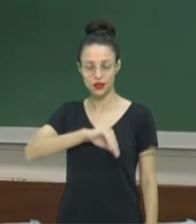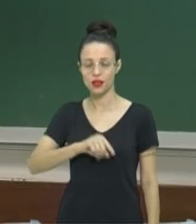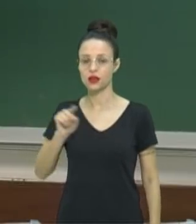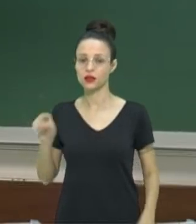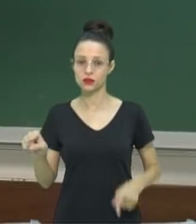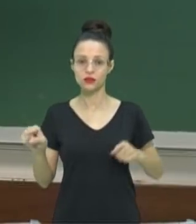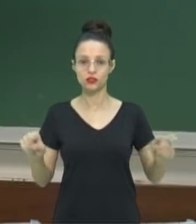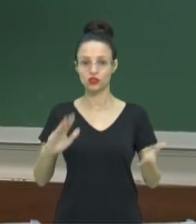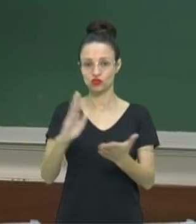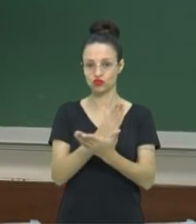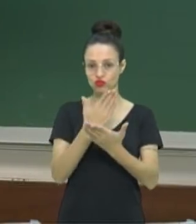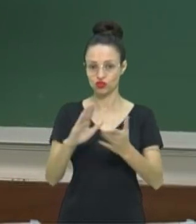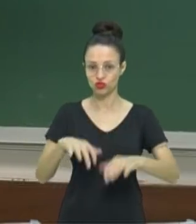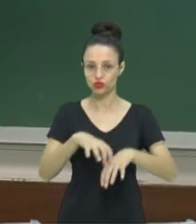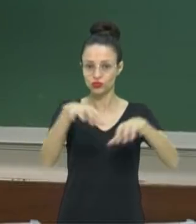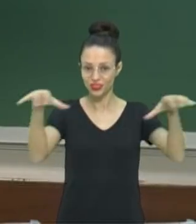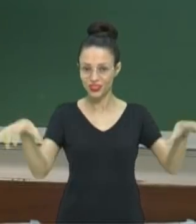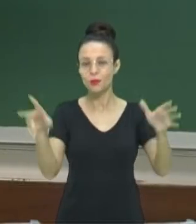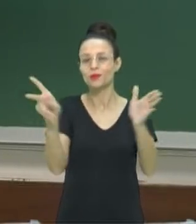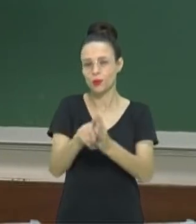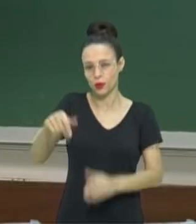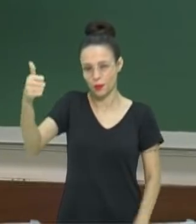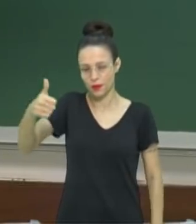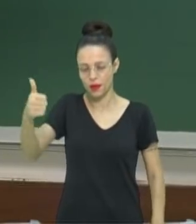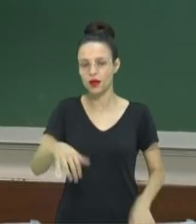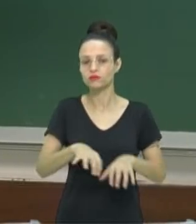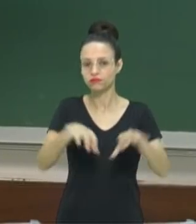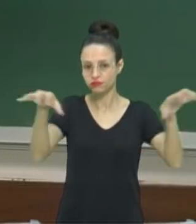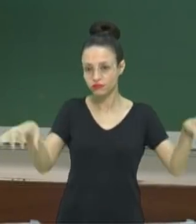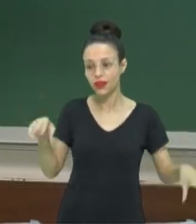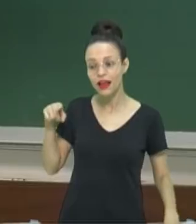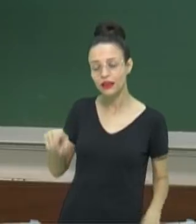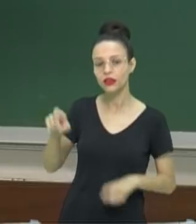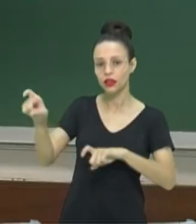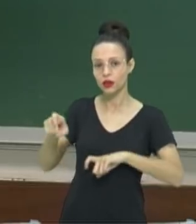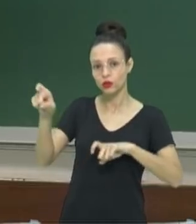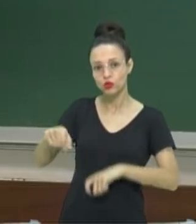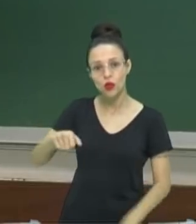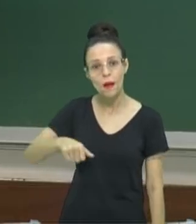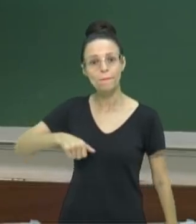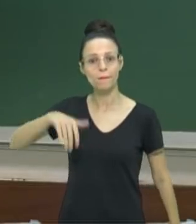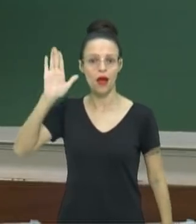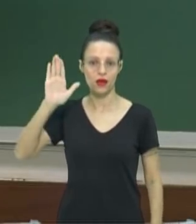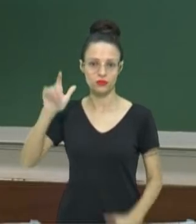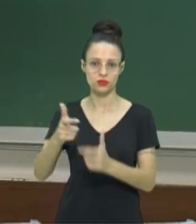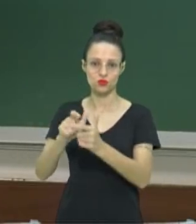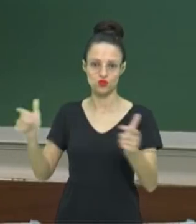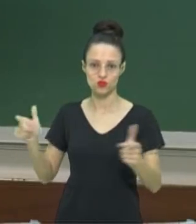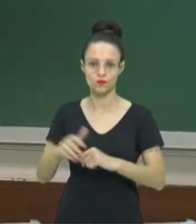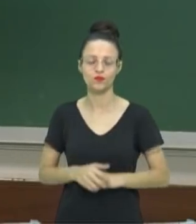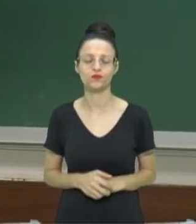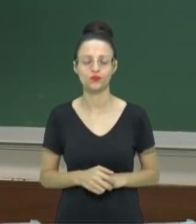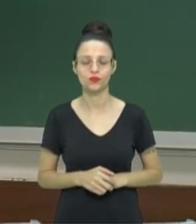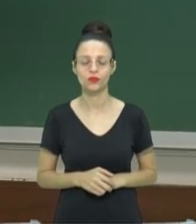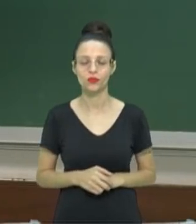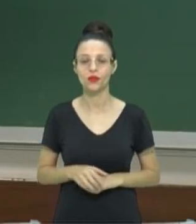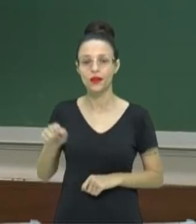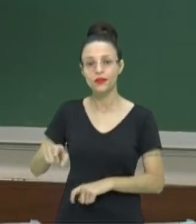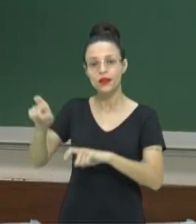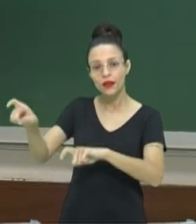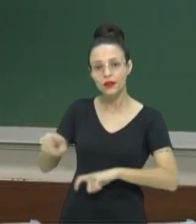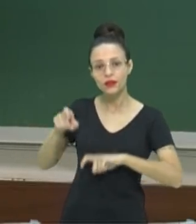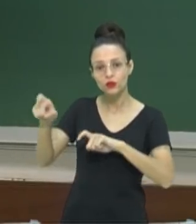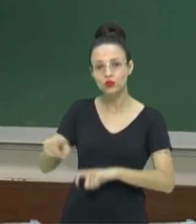nessas duas divisões ali do setor primário, a agricultura tem maior participação, certo? A atividade agrícola se